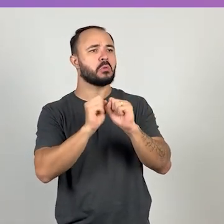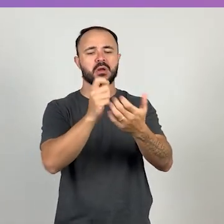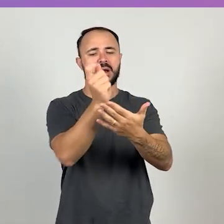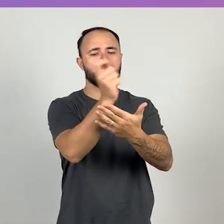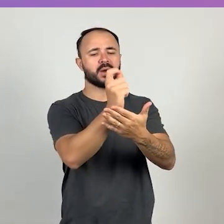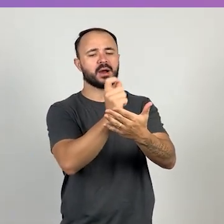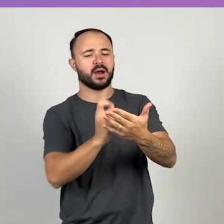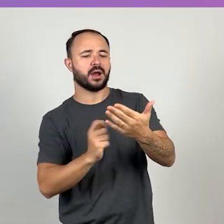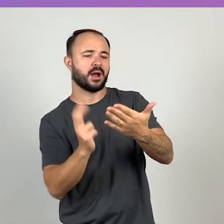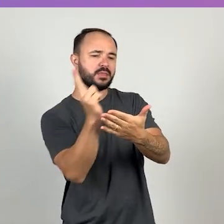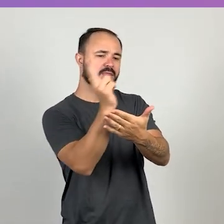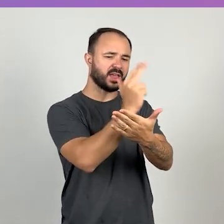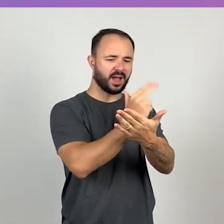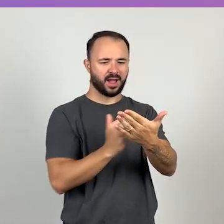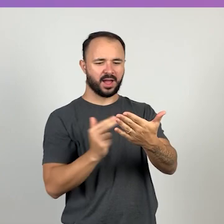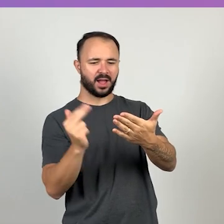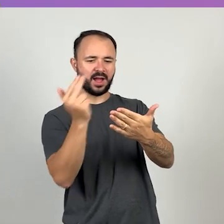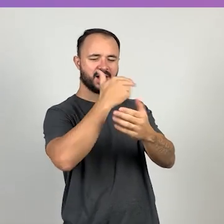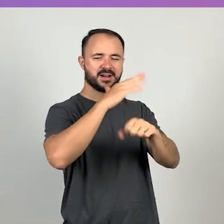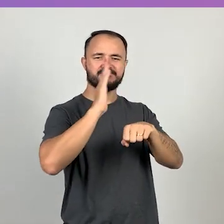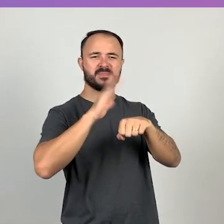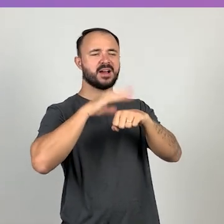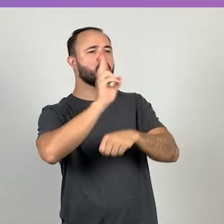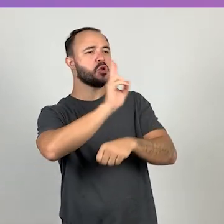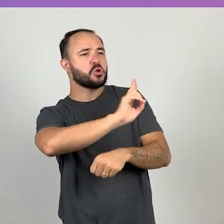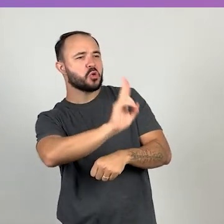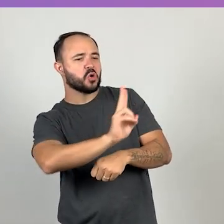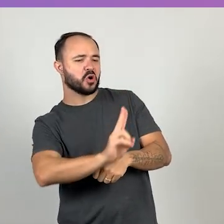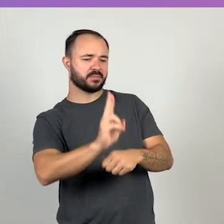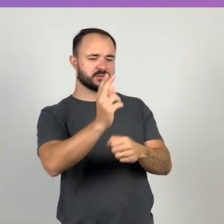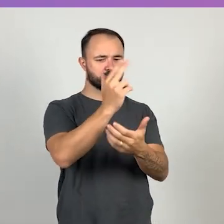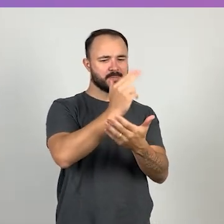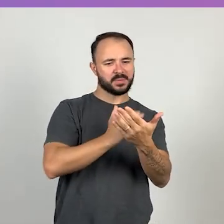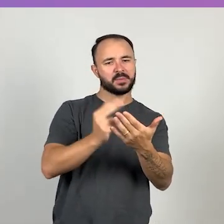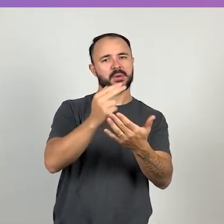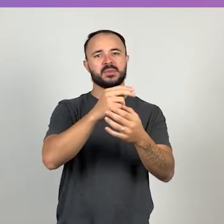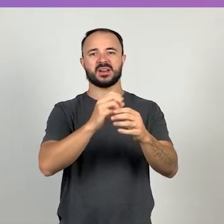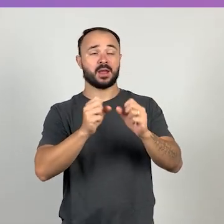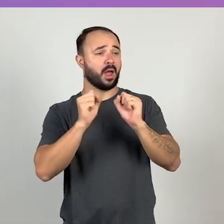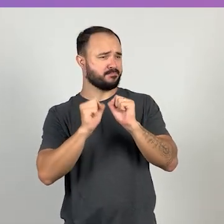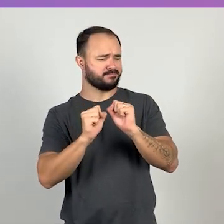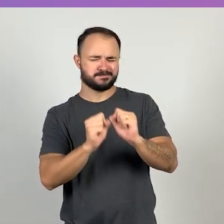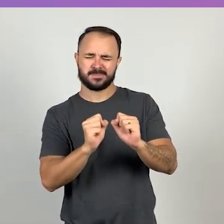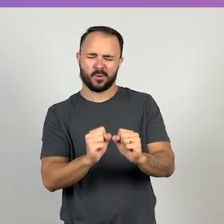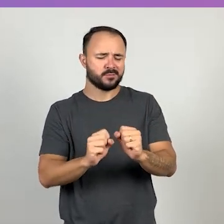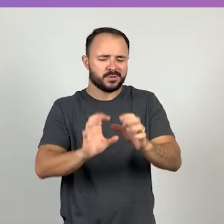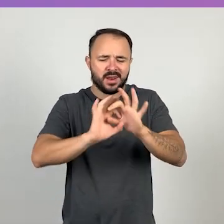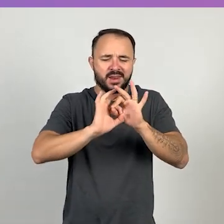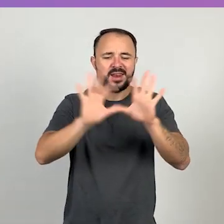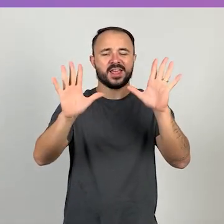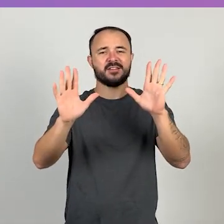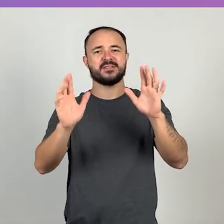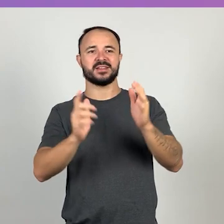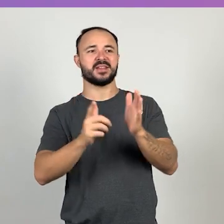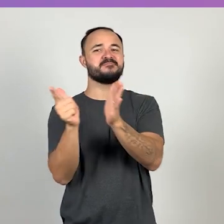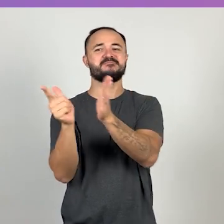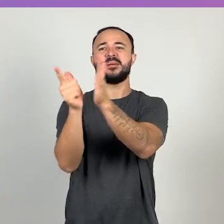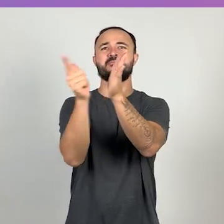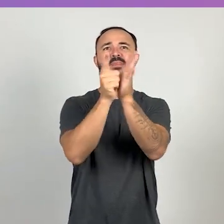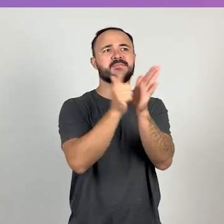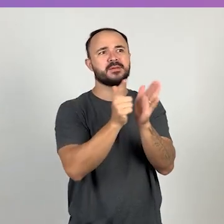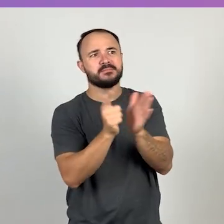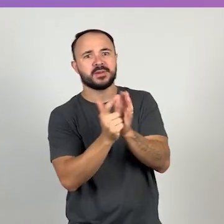Rabisque, desenhe, escreva seu nome. Tem muito papel por aí. Querendo